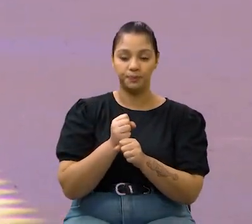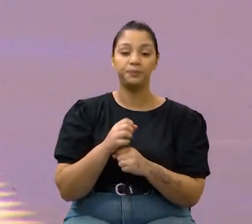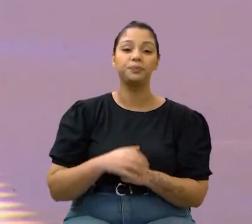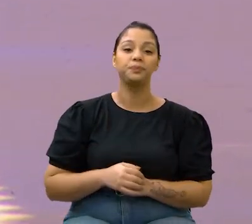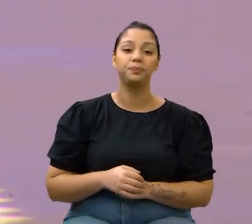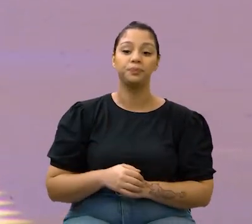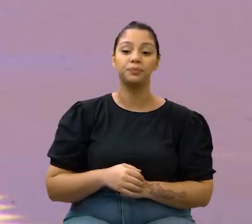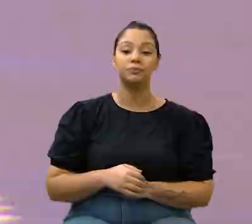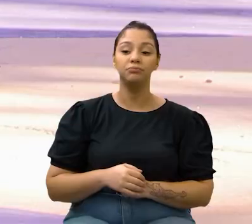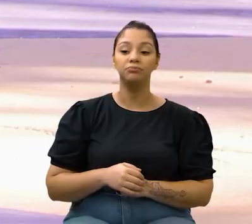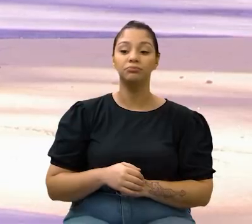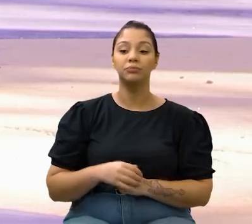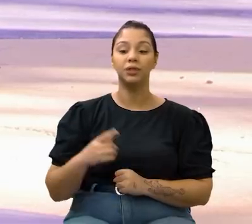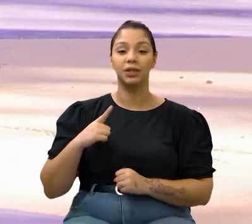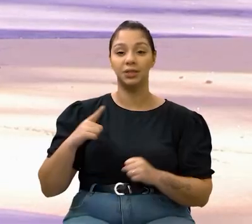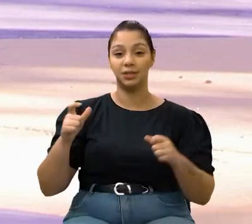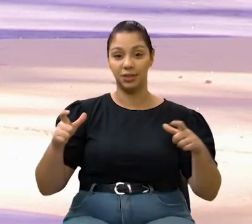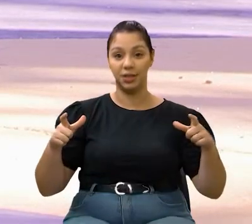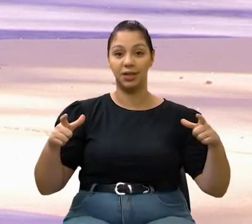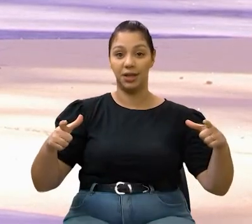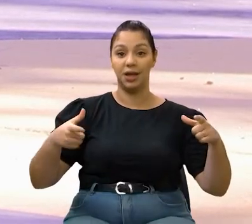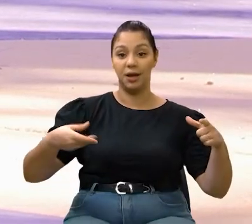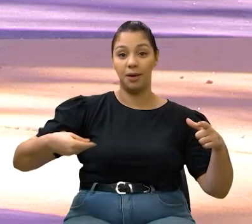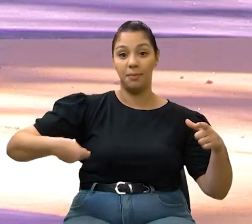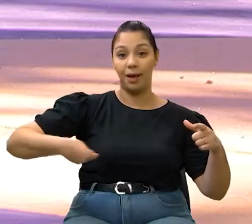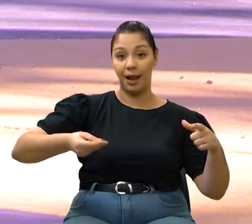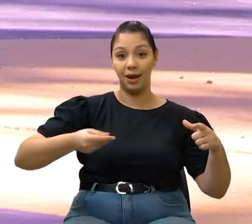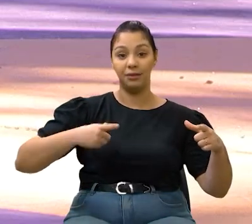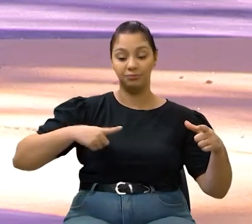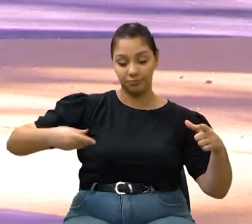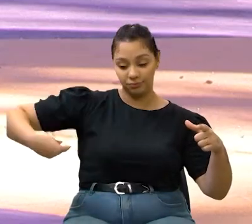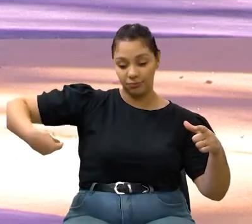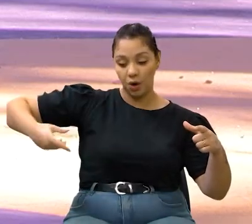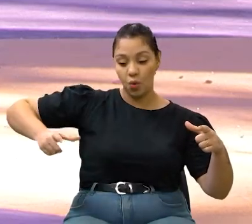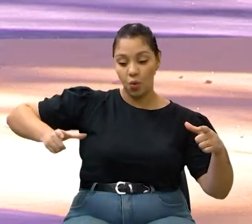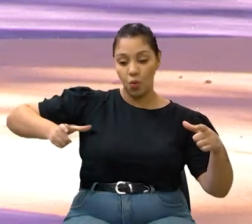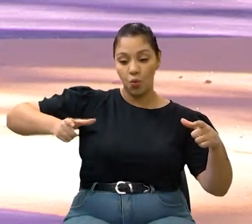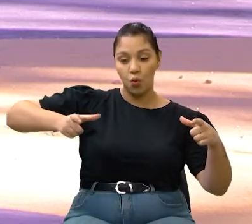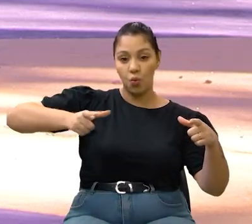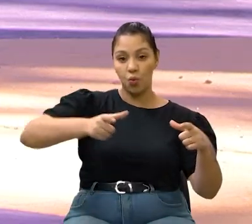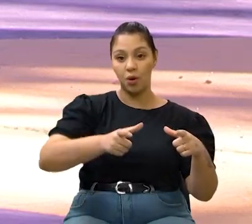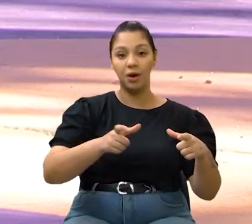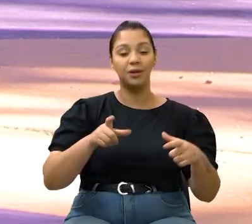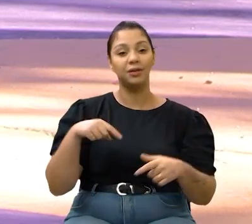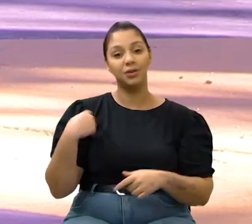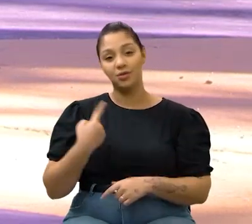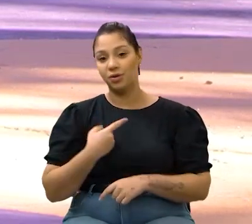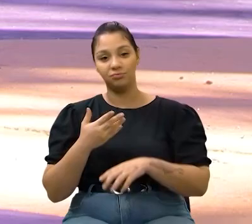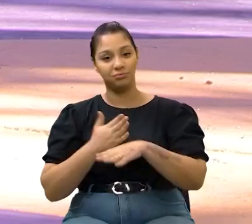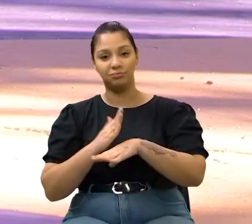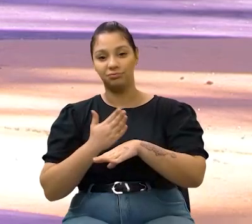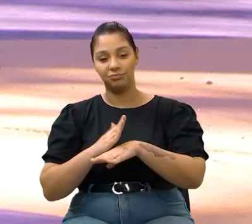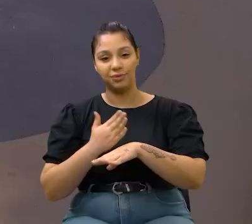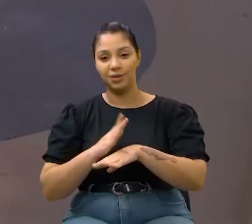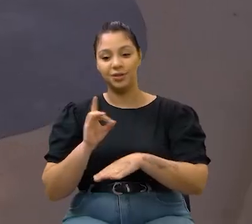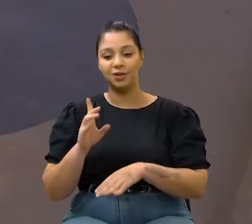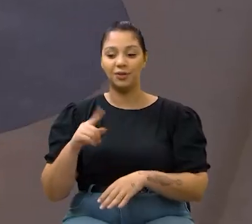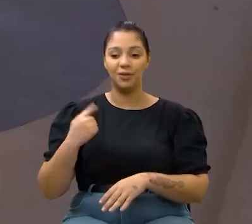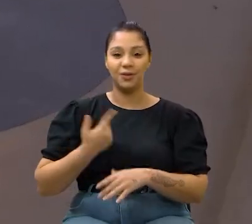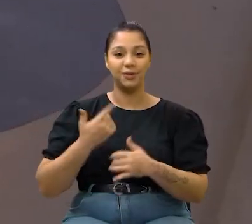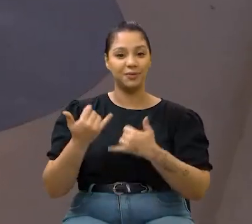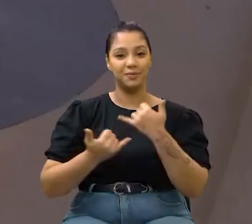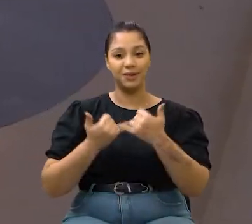na roda, 2 pontos. E aqui, como é, assim, somos amadores aqui, nós brincamos com